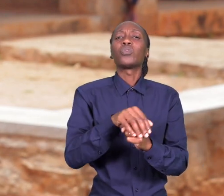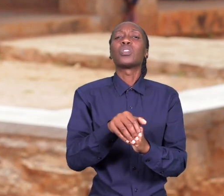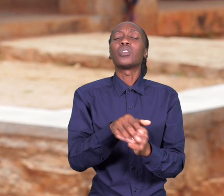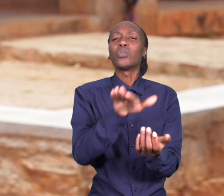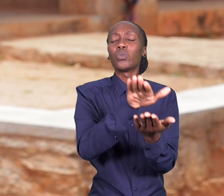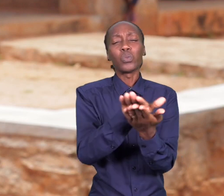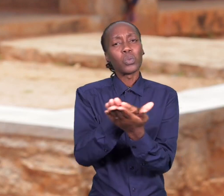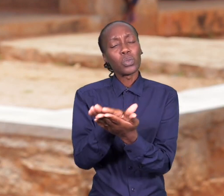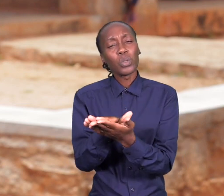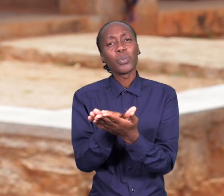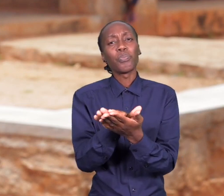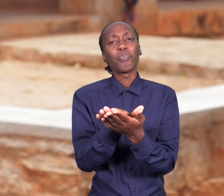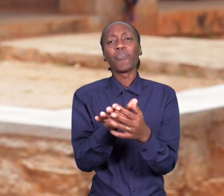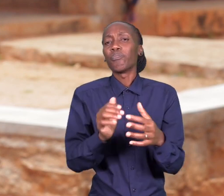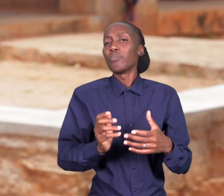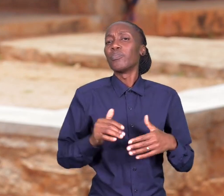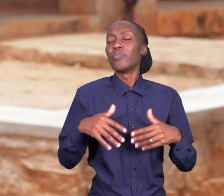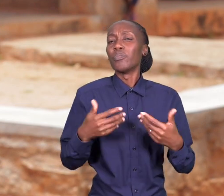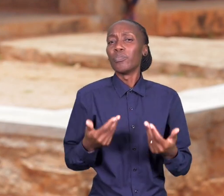locais. E tempo da...